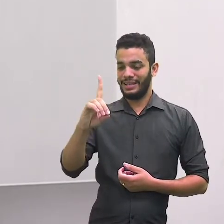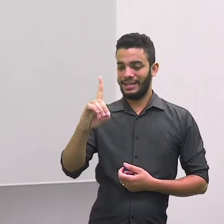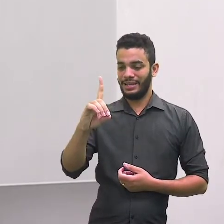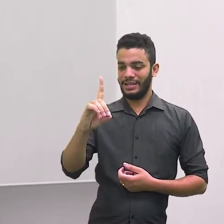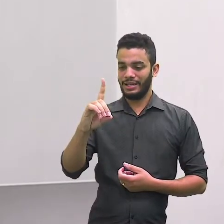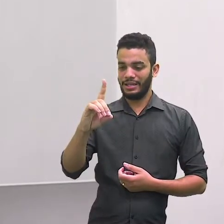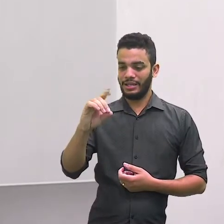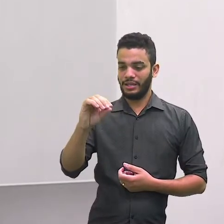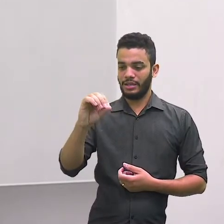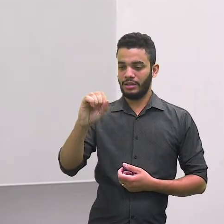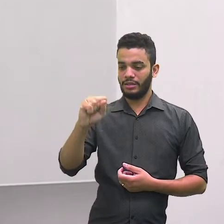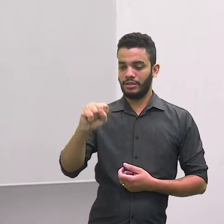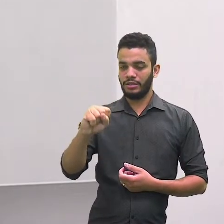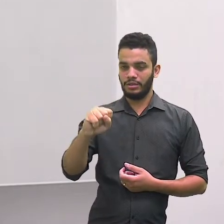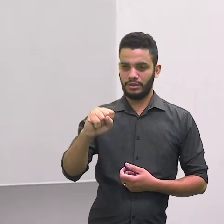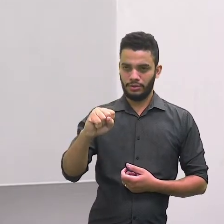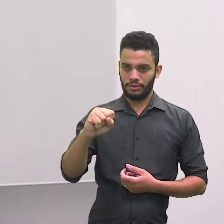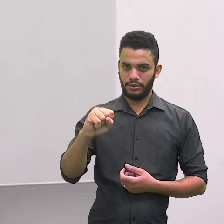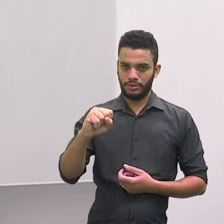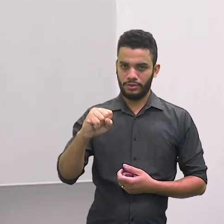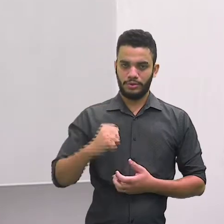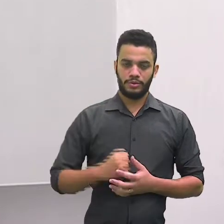E-S-B-U-G-A-L-H-O-S. Esbugalhados.